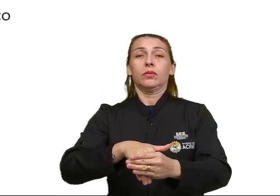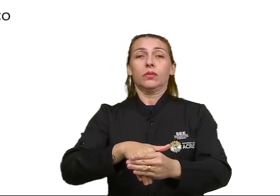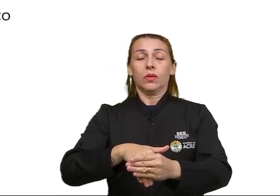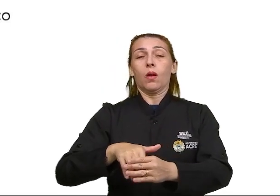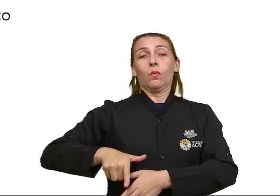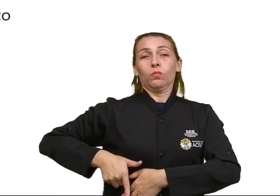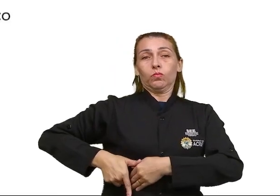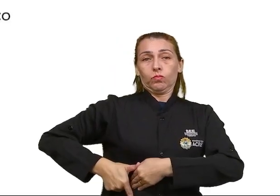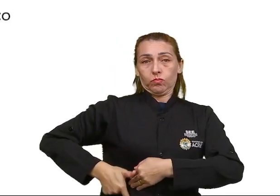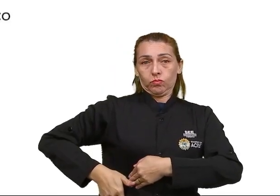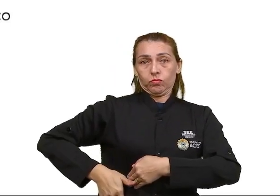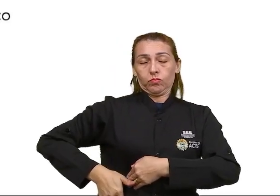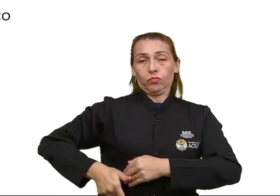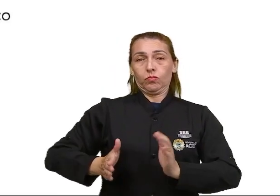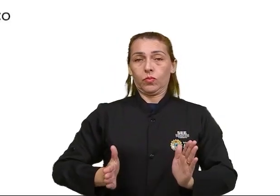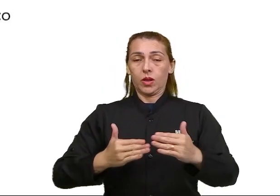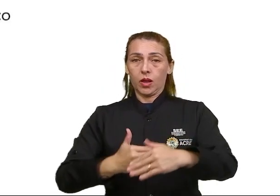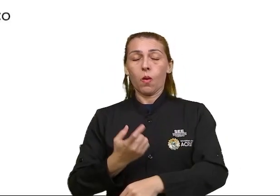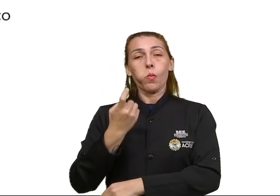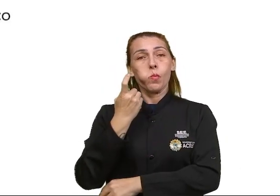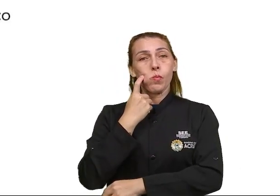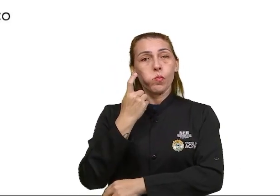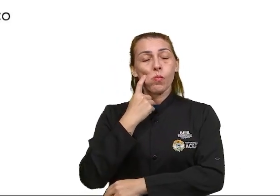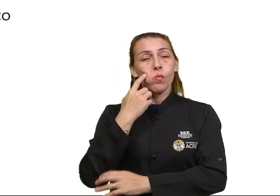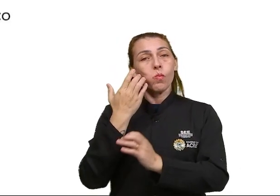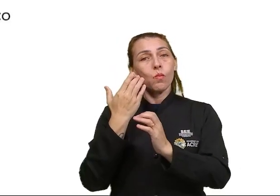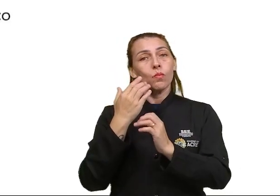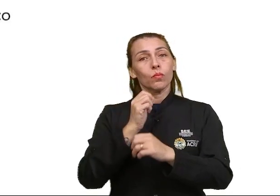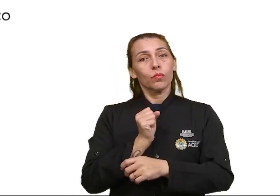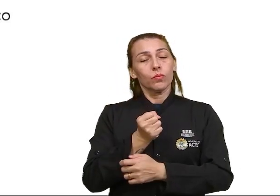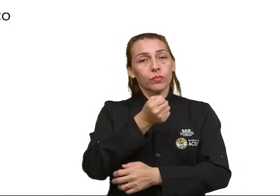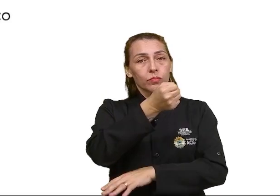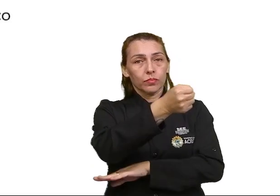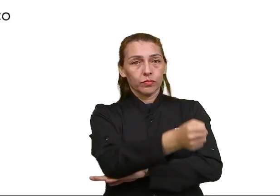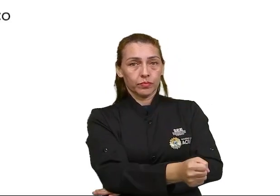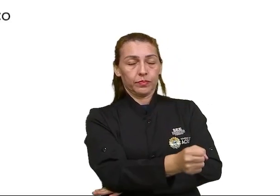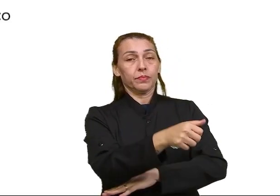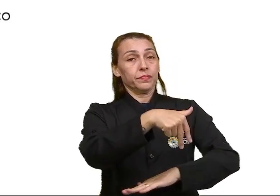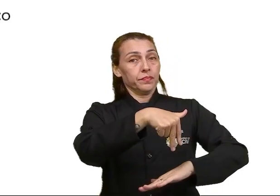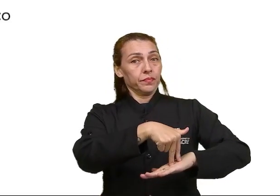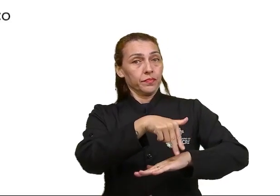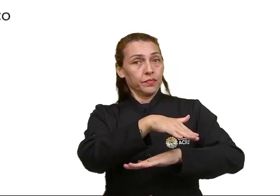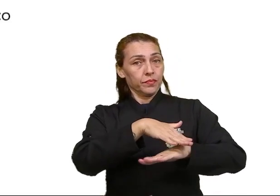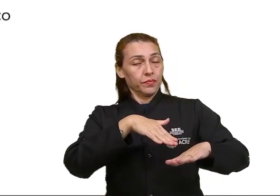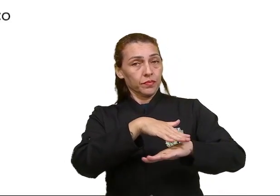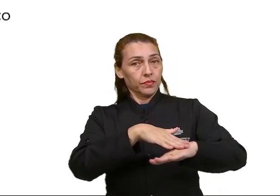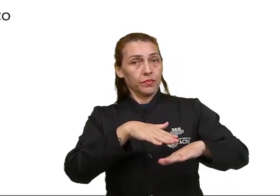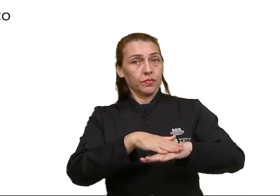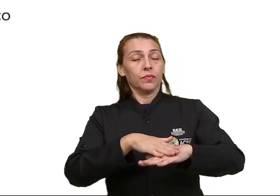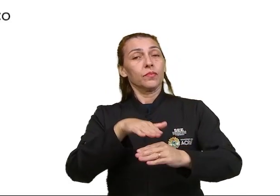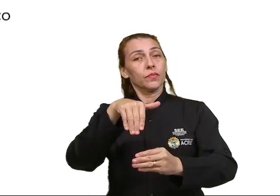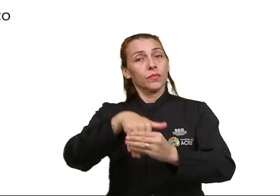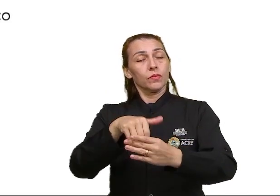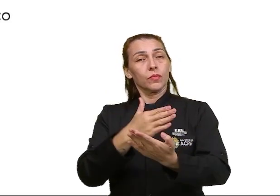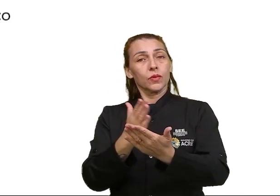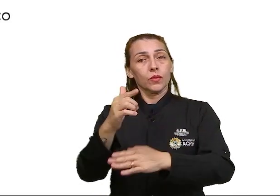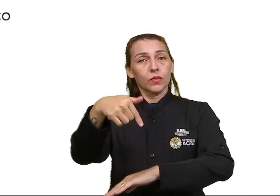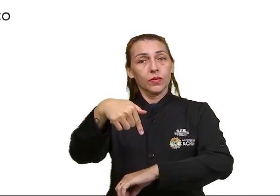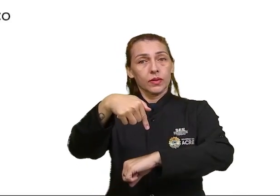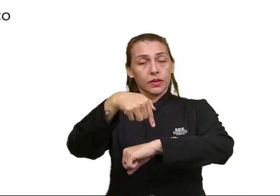na cintura, uma caixa de balas no bolso e encaminhou-se para o seu posto. A chamada dos eleitores começou às 7 da